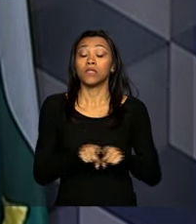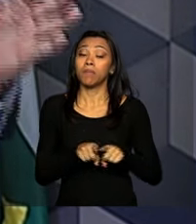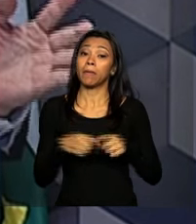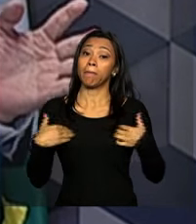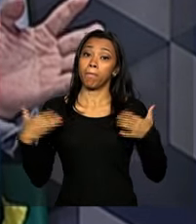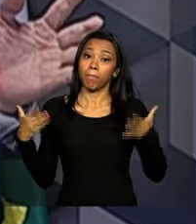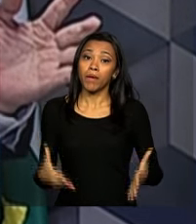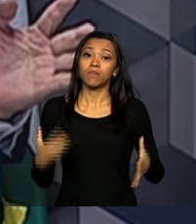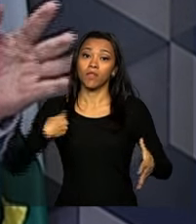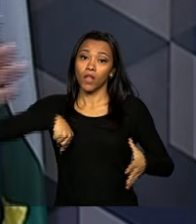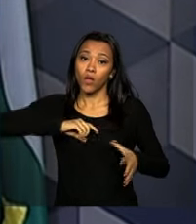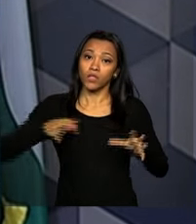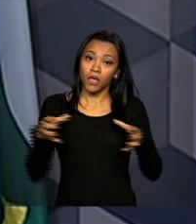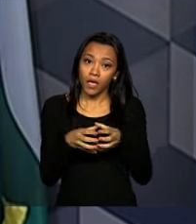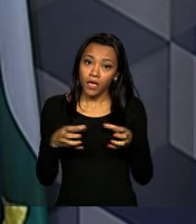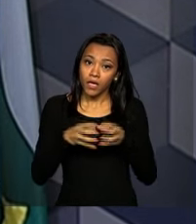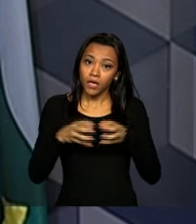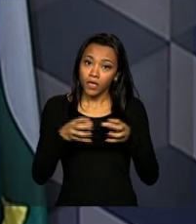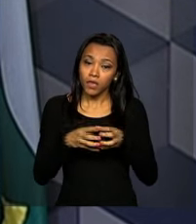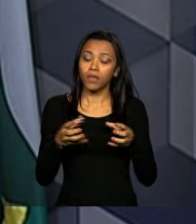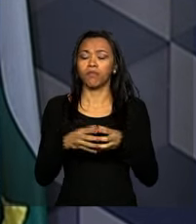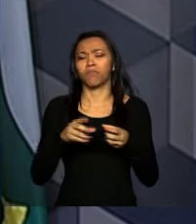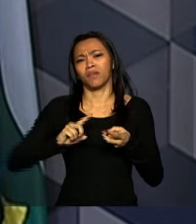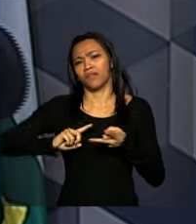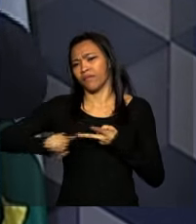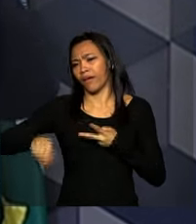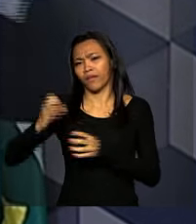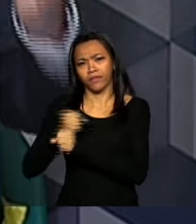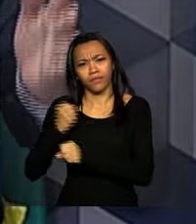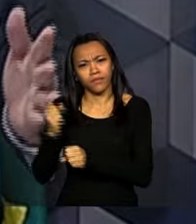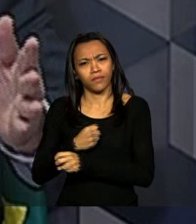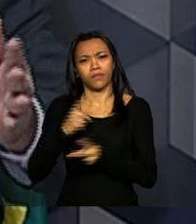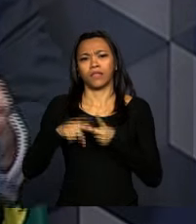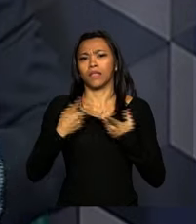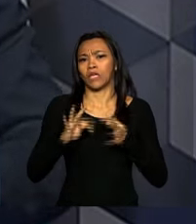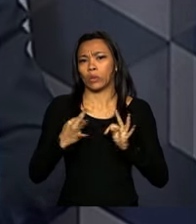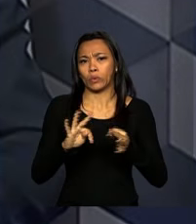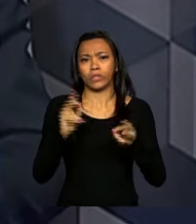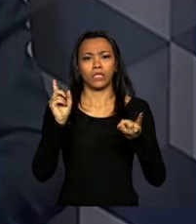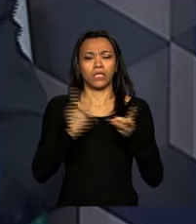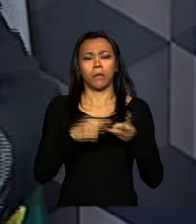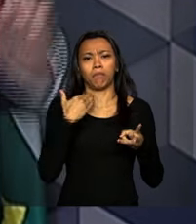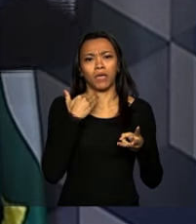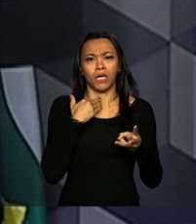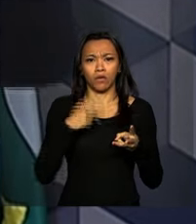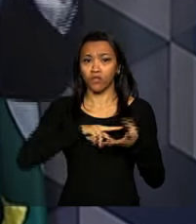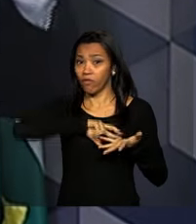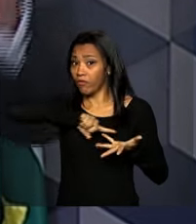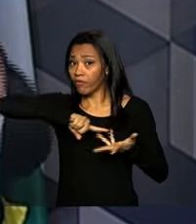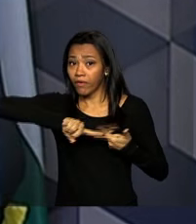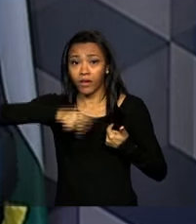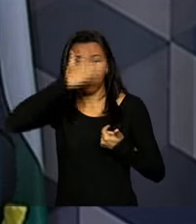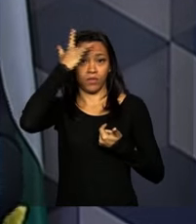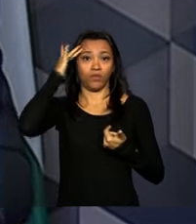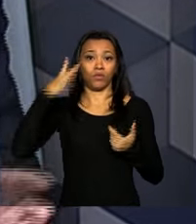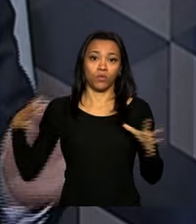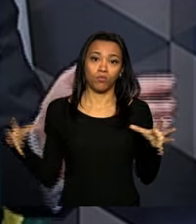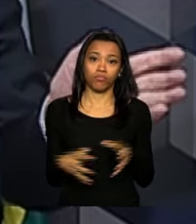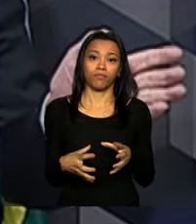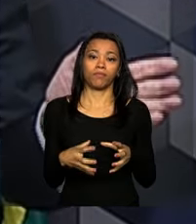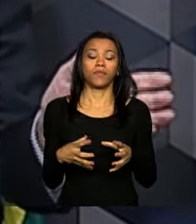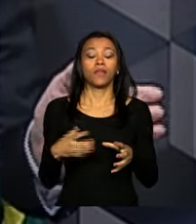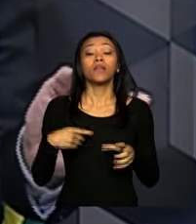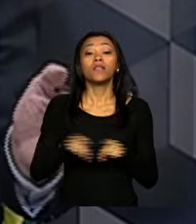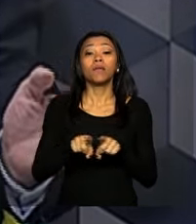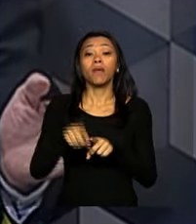equipe, da DIRAG, das finanças, do banco, da tecnologia, com a participação direta do Alexandre, que todos os